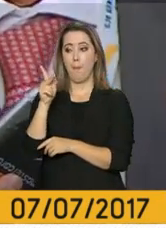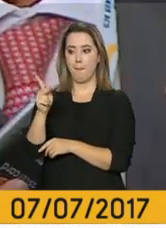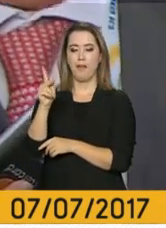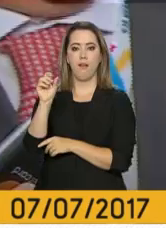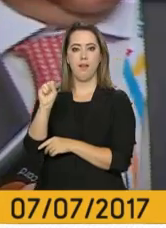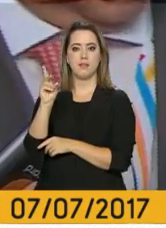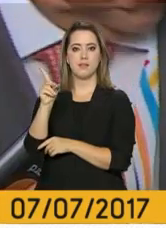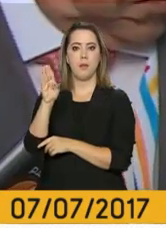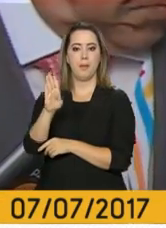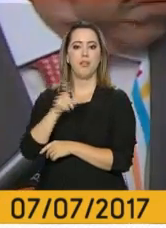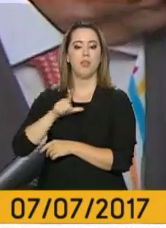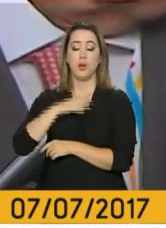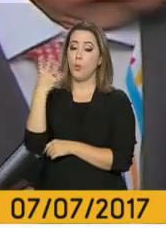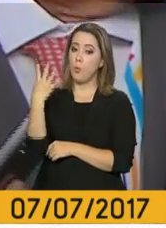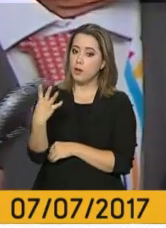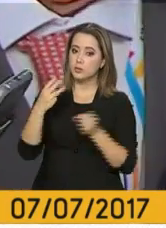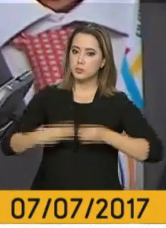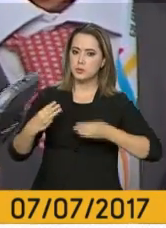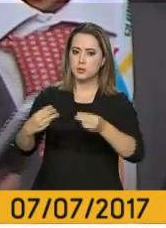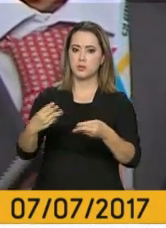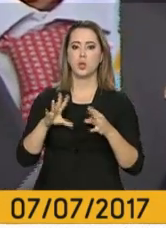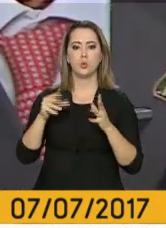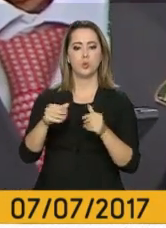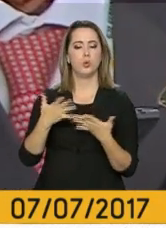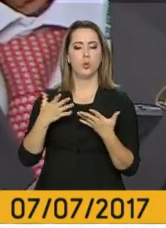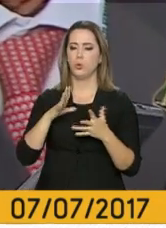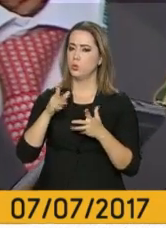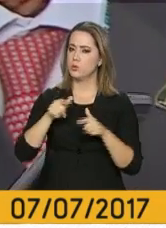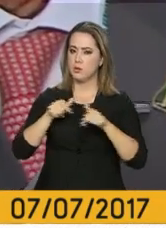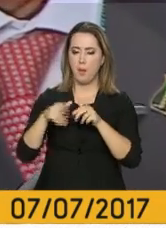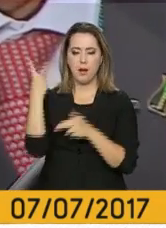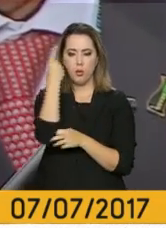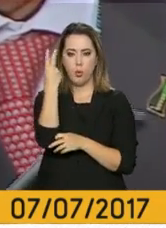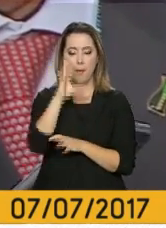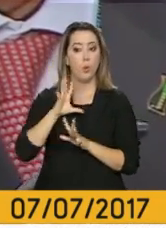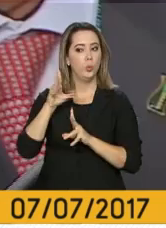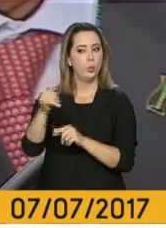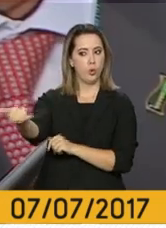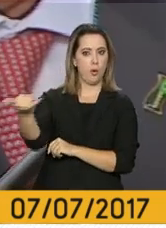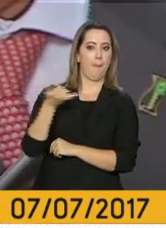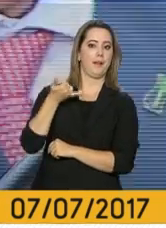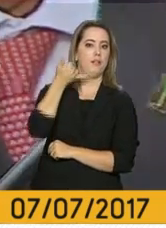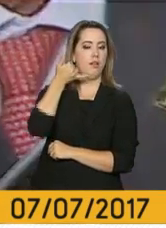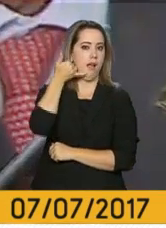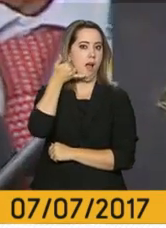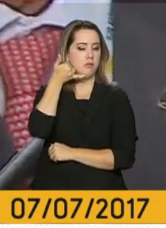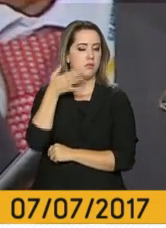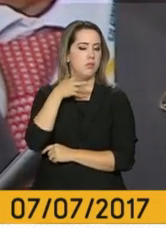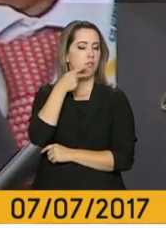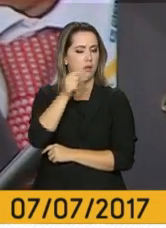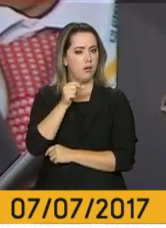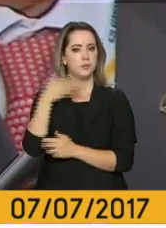os ministros todos estão muito tranquilos, exercendo as suas funções. Ainda agora me ligaram todos, né? Um pouco, digamos